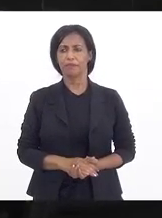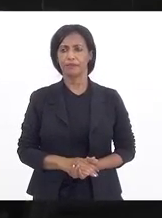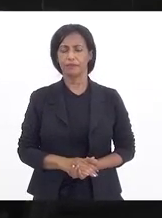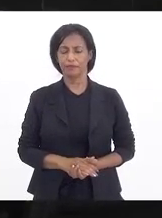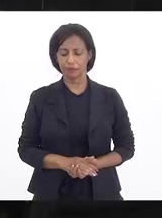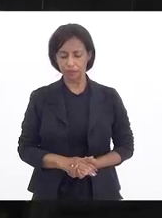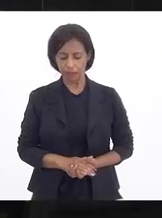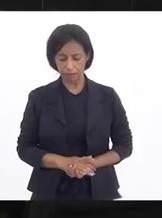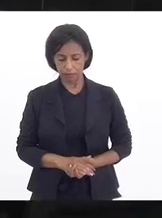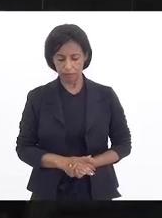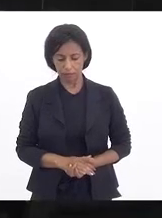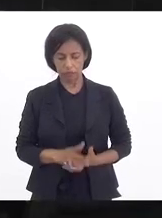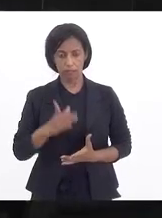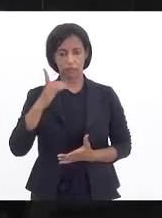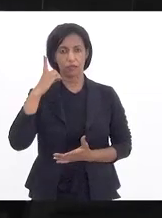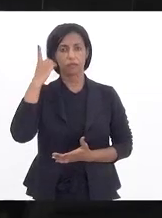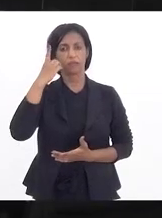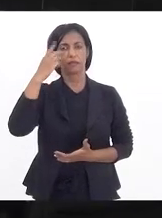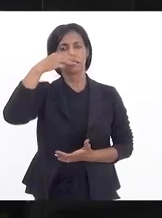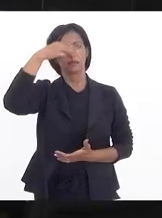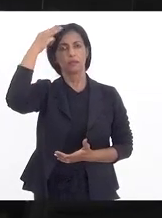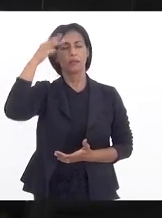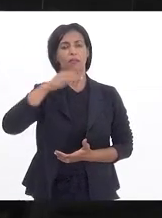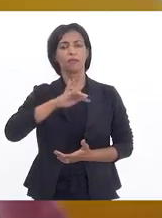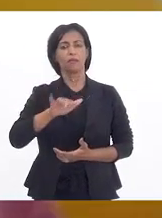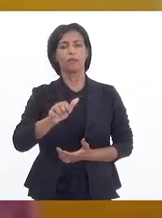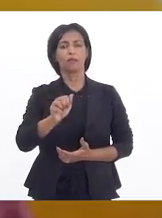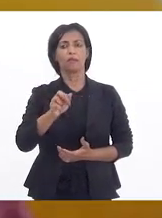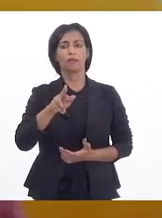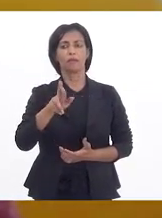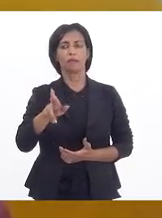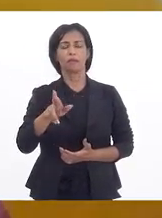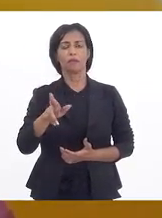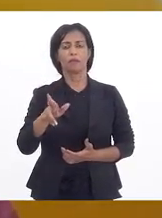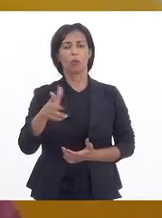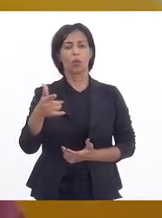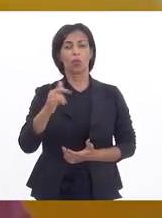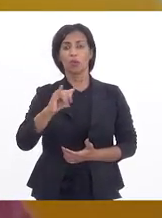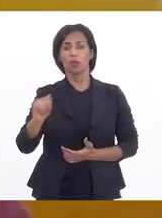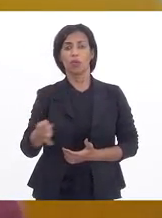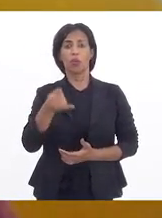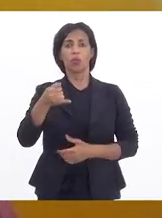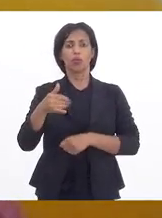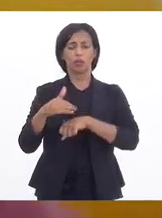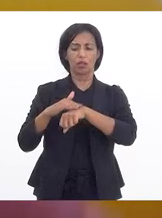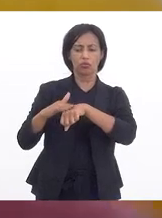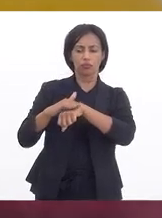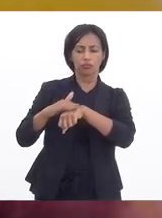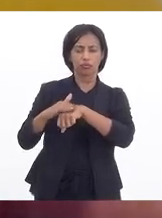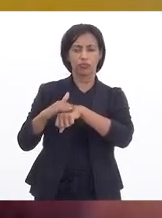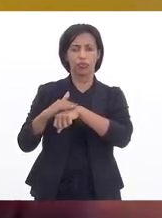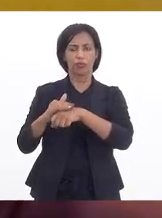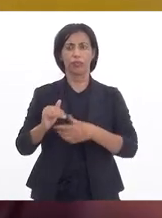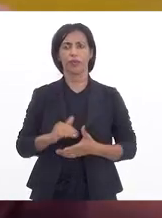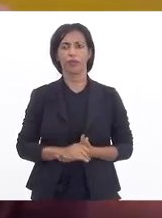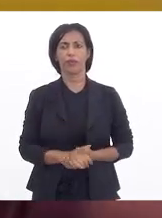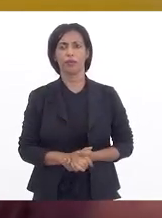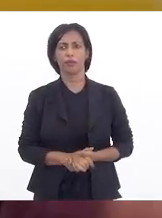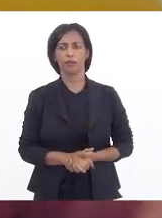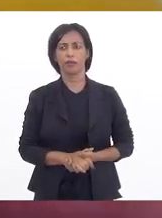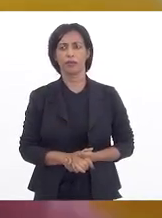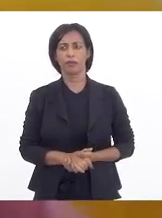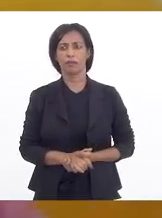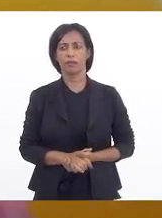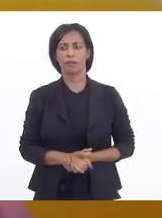é deputado Márcio Pacheco Deputado Jair Bittencourt umas ele não teve oportunidade de conversar pessoalmente eu tô né